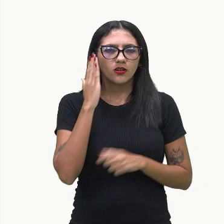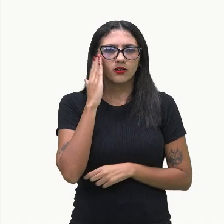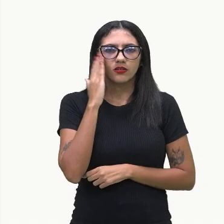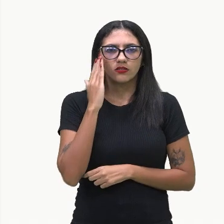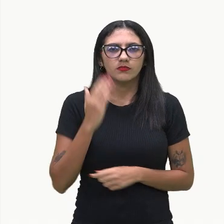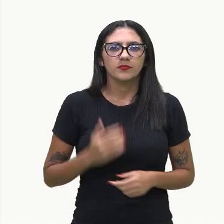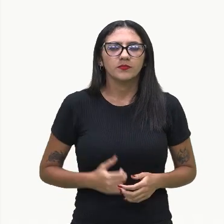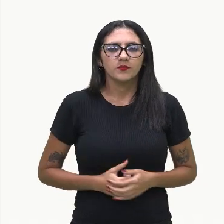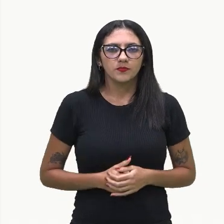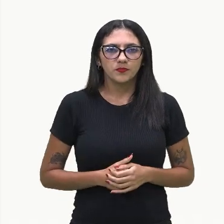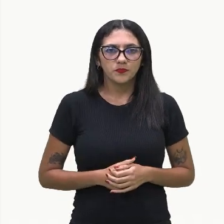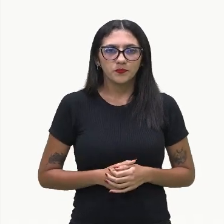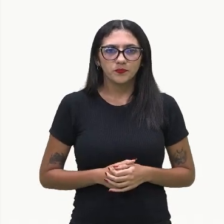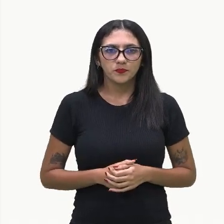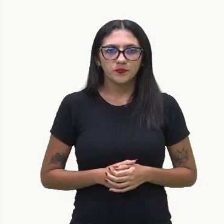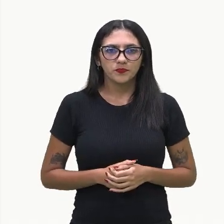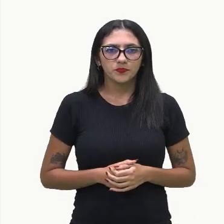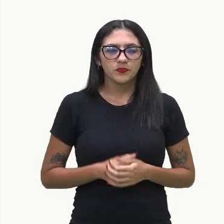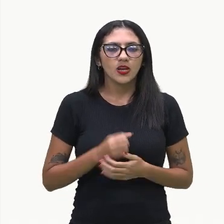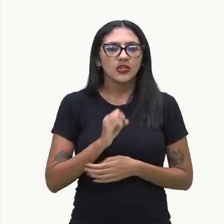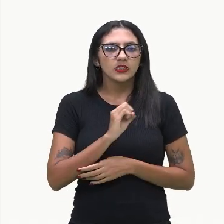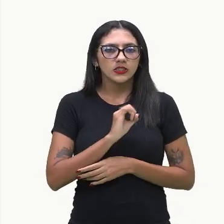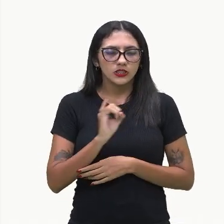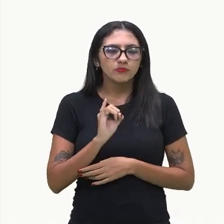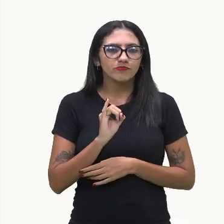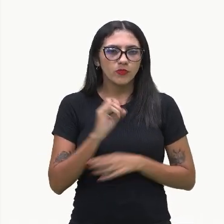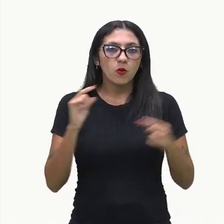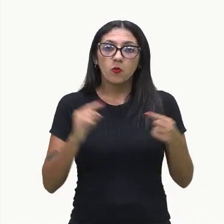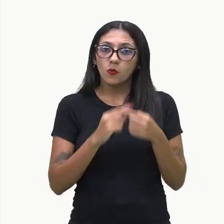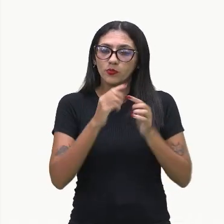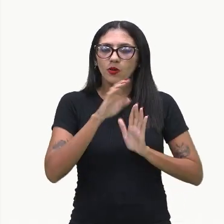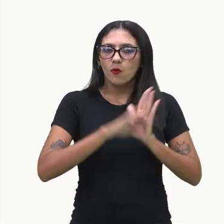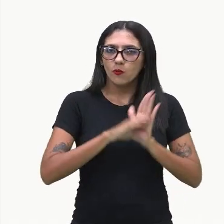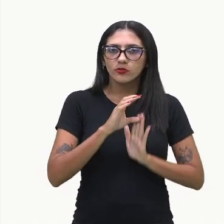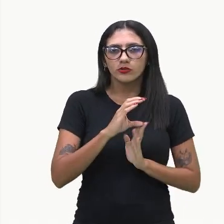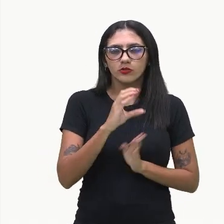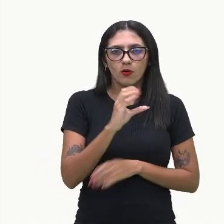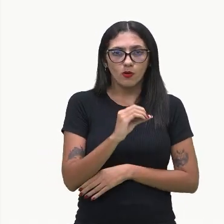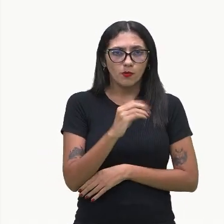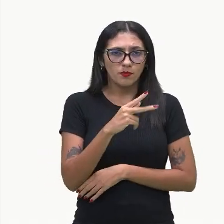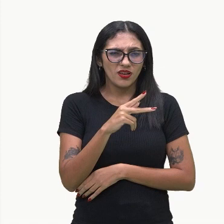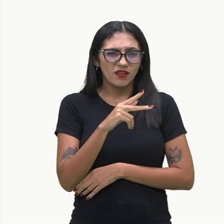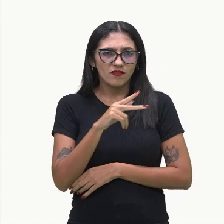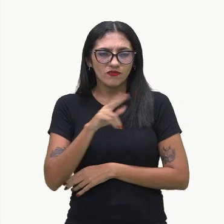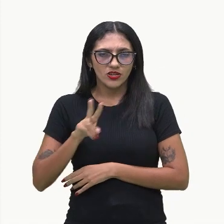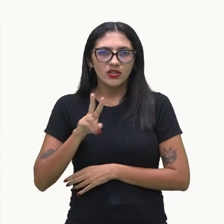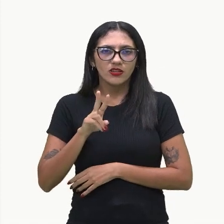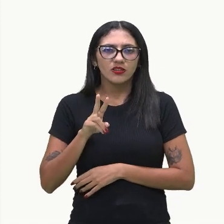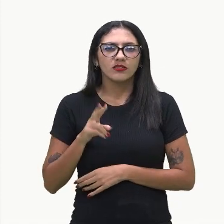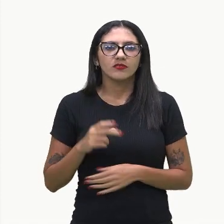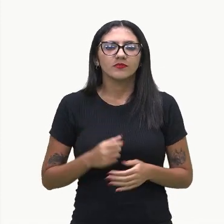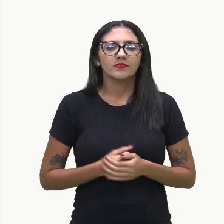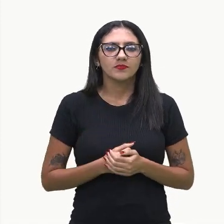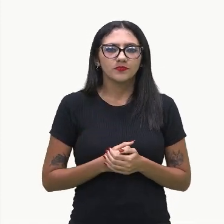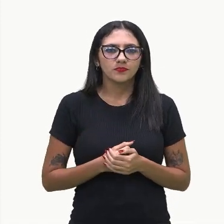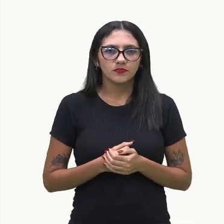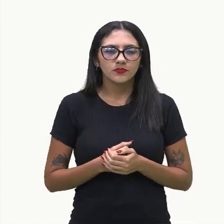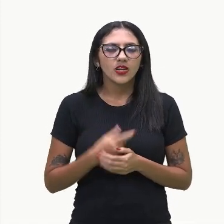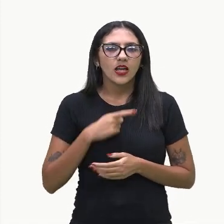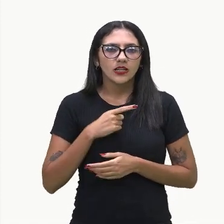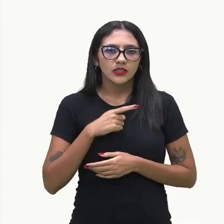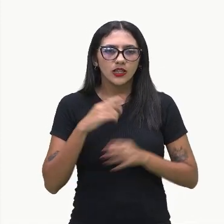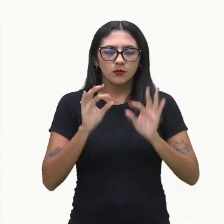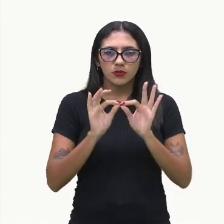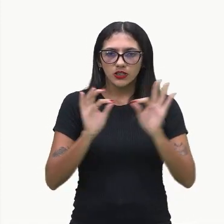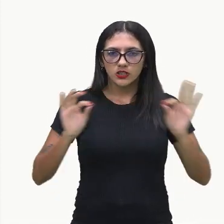Exatamente isso. Se eles são ângulos opostos pelo vértice, eles são